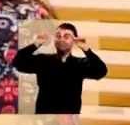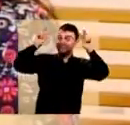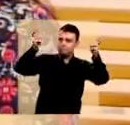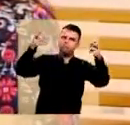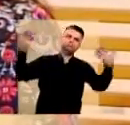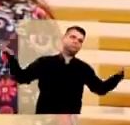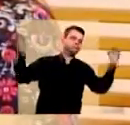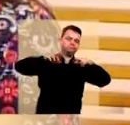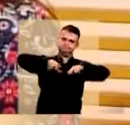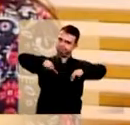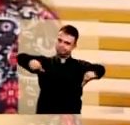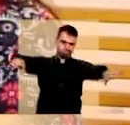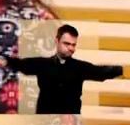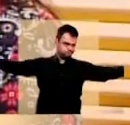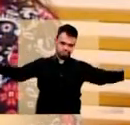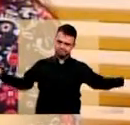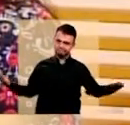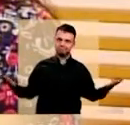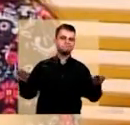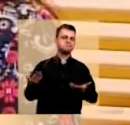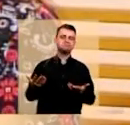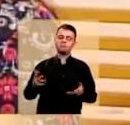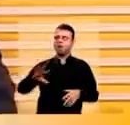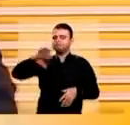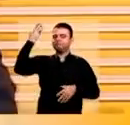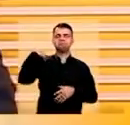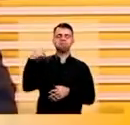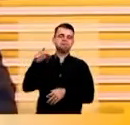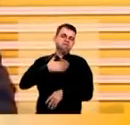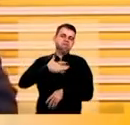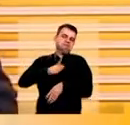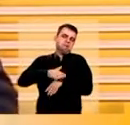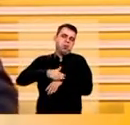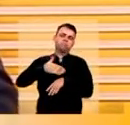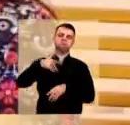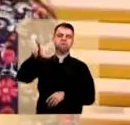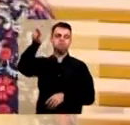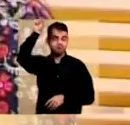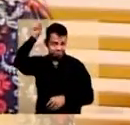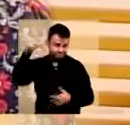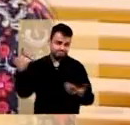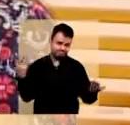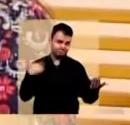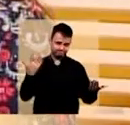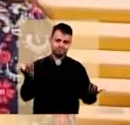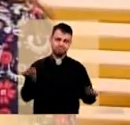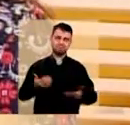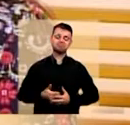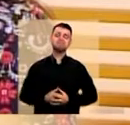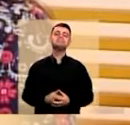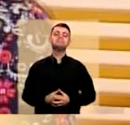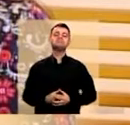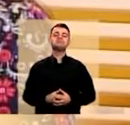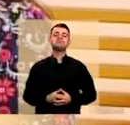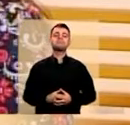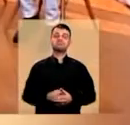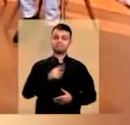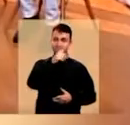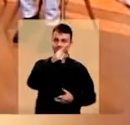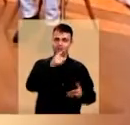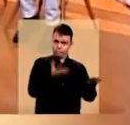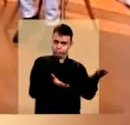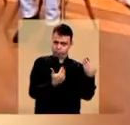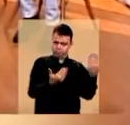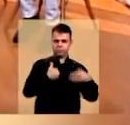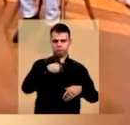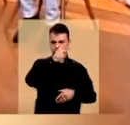leio é muito variado. O que cai na mão. É o que cai na mão, quase isso. E como eu trabalho